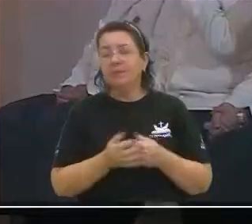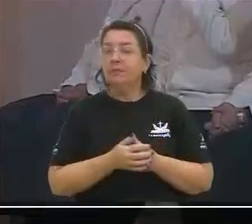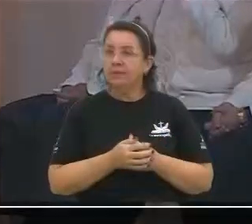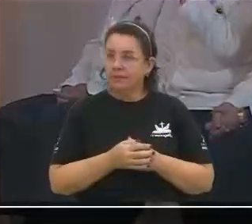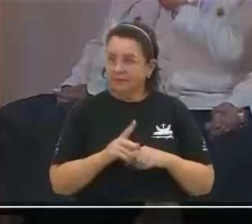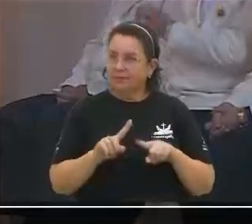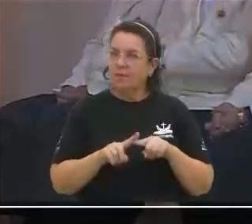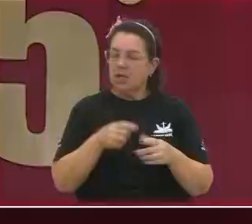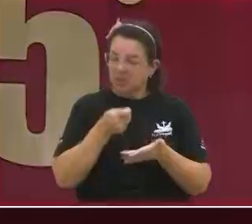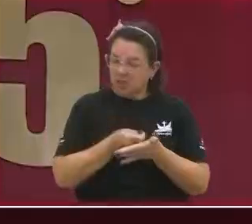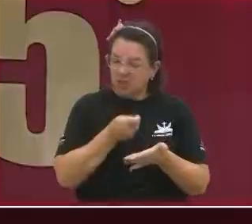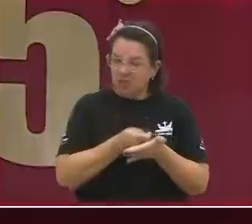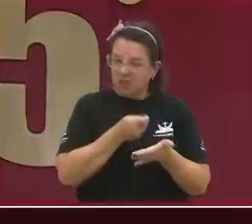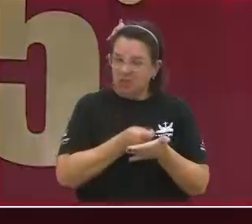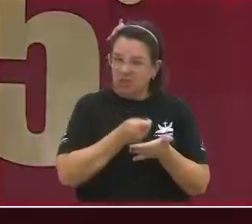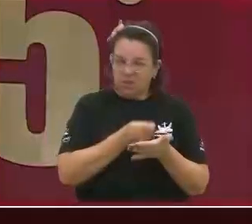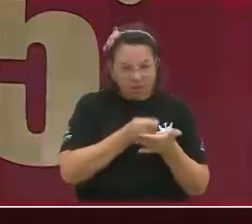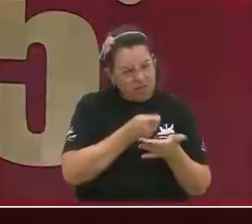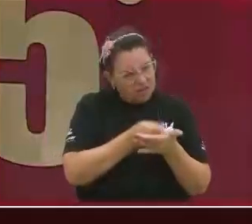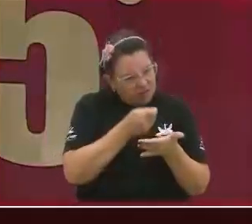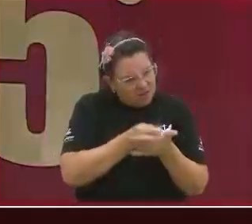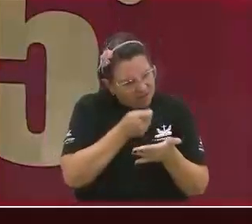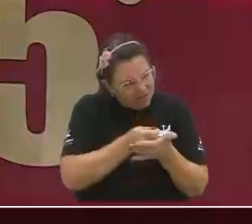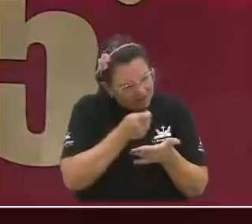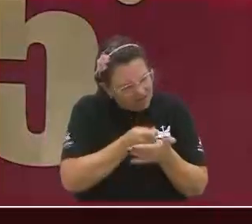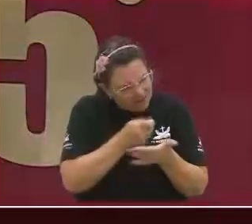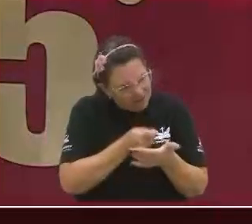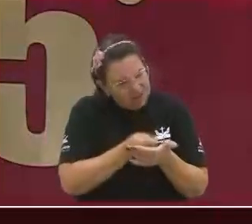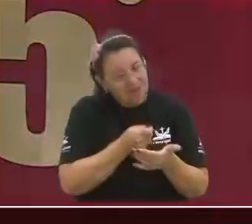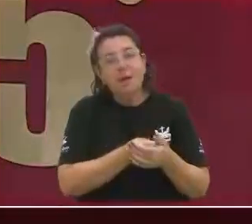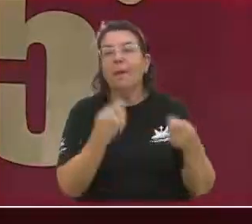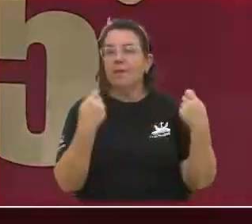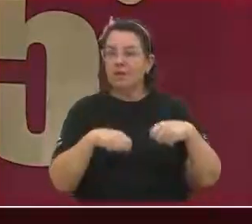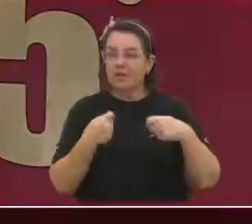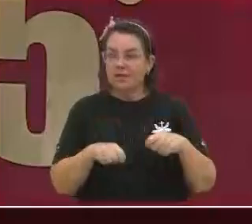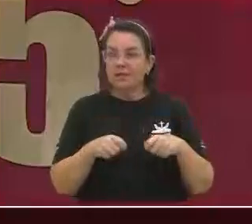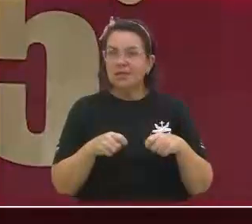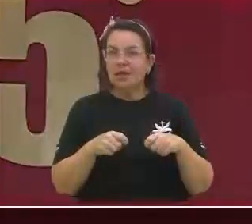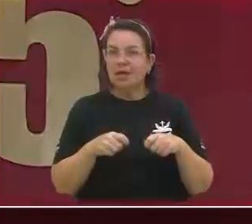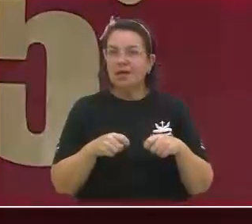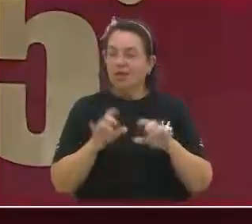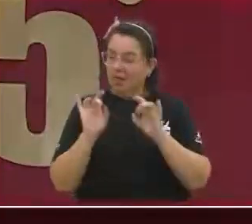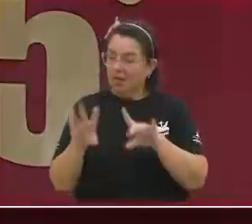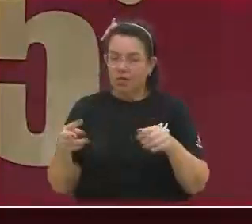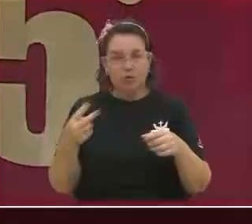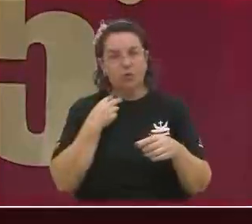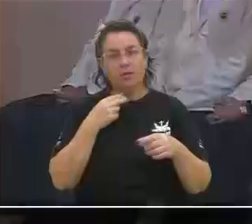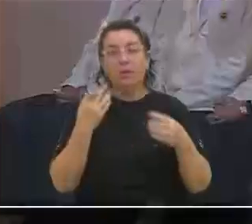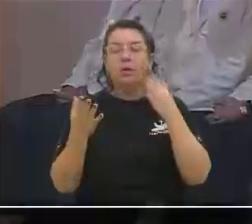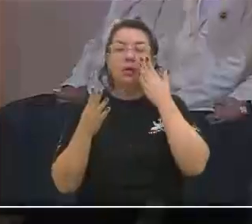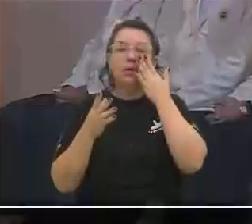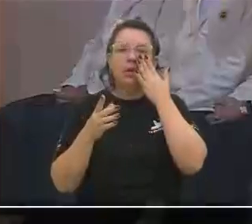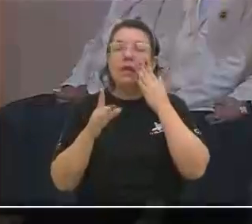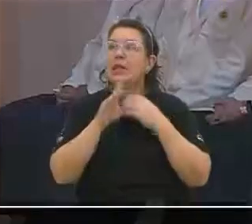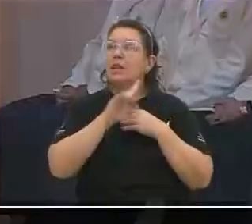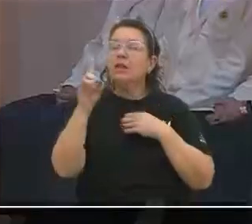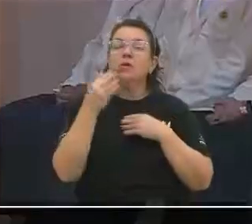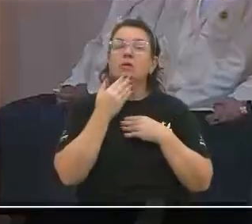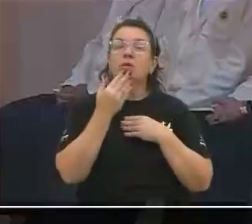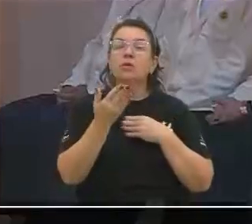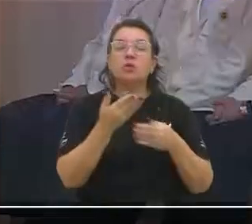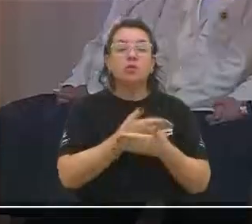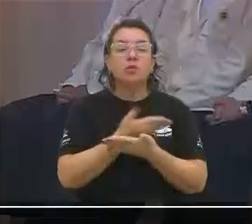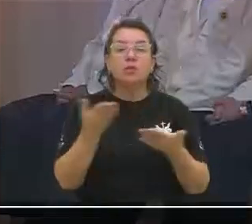impertinência insistência e eu te pergunto meus irmãos onde Deus está pedindo para você